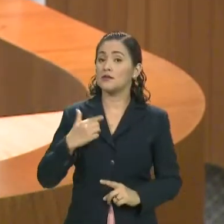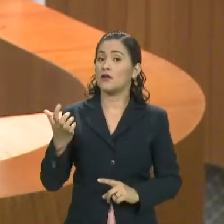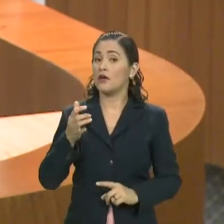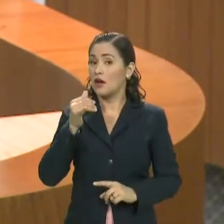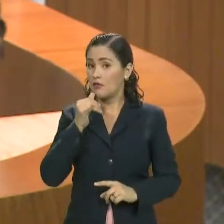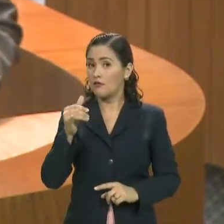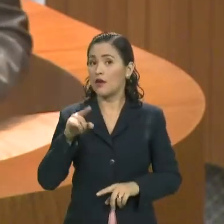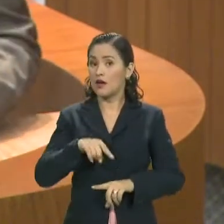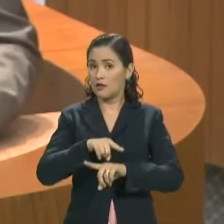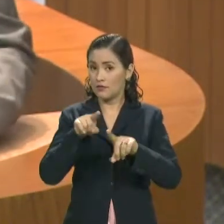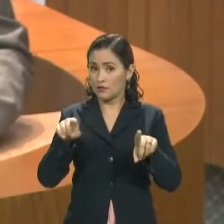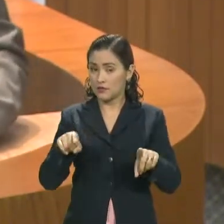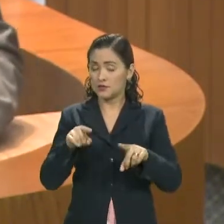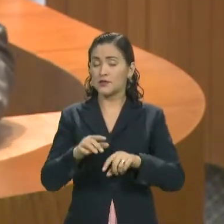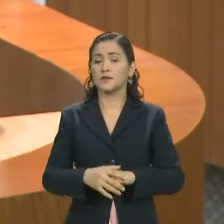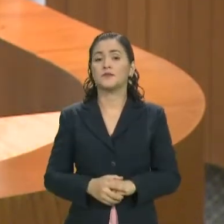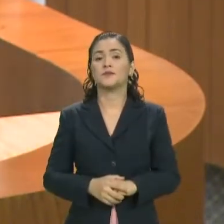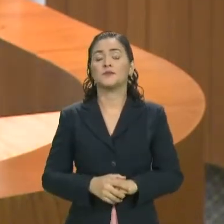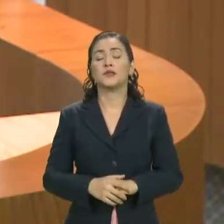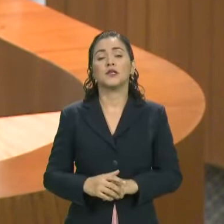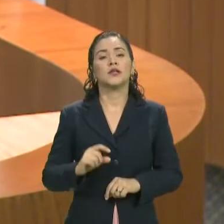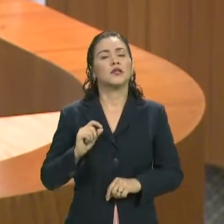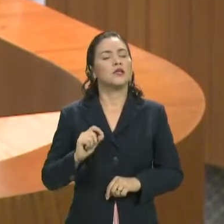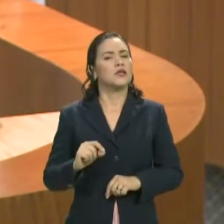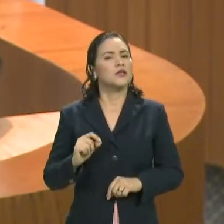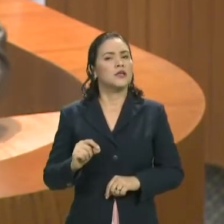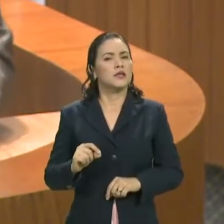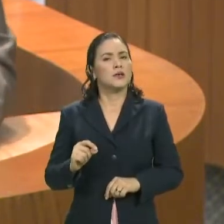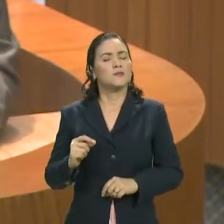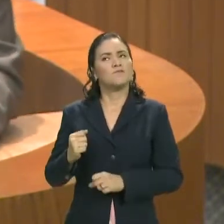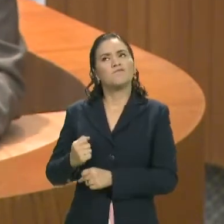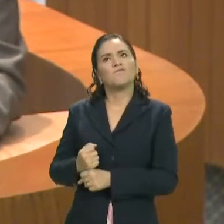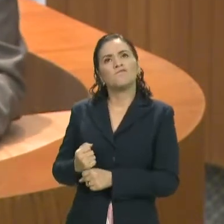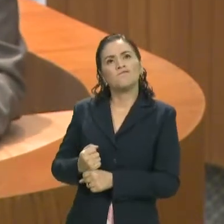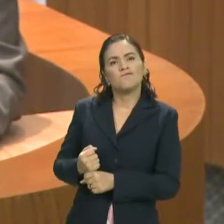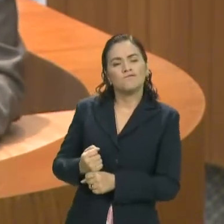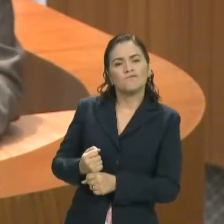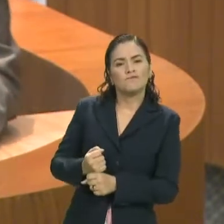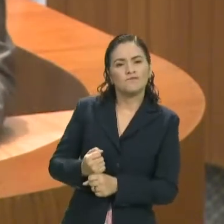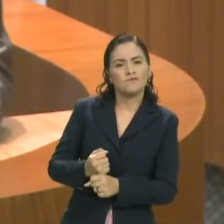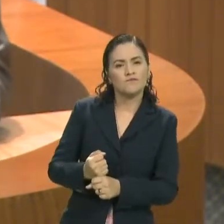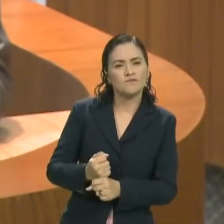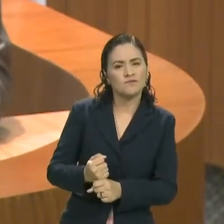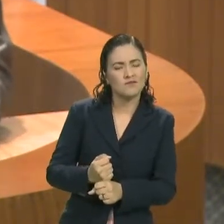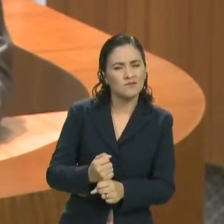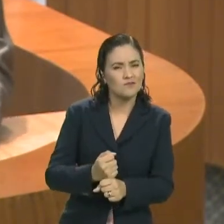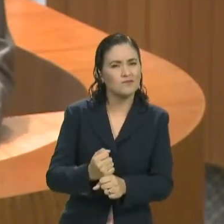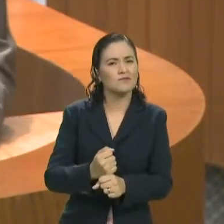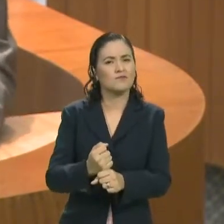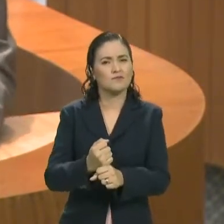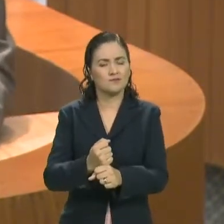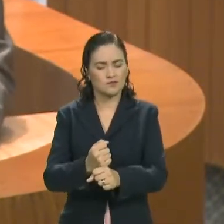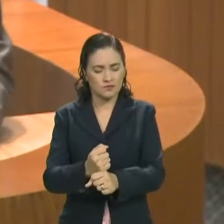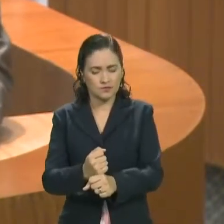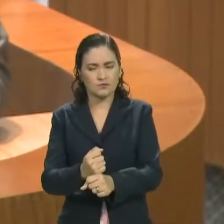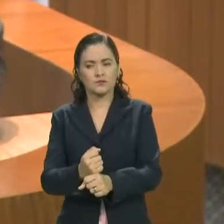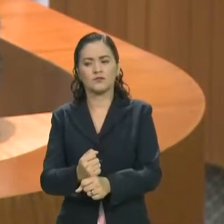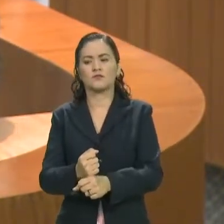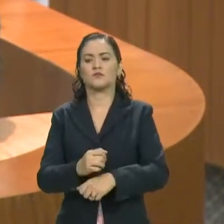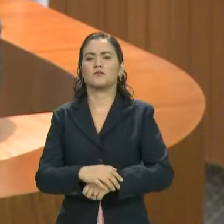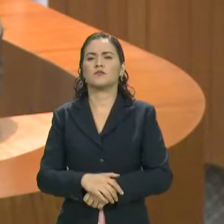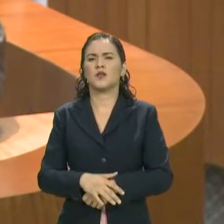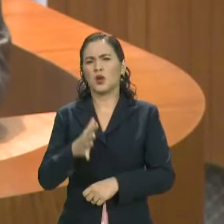que, durante muito tempo, muitos anos, décadas, mais de meio